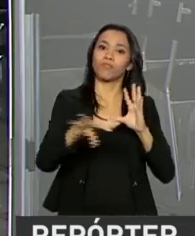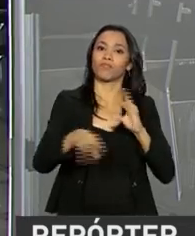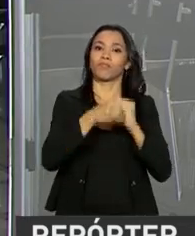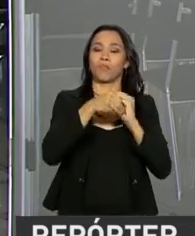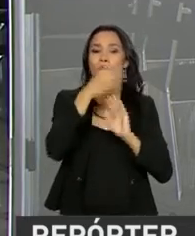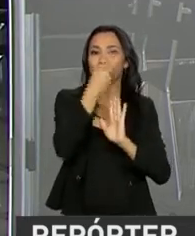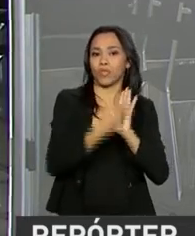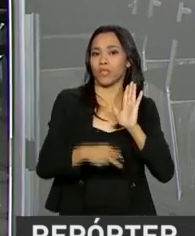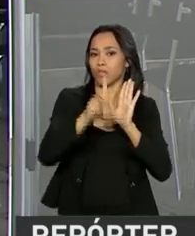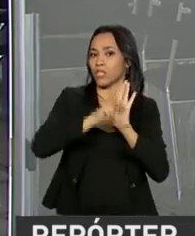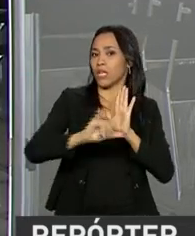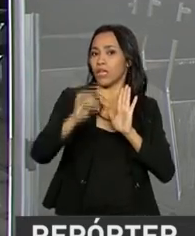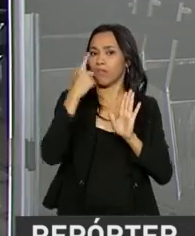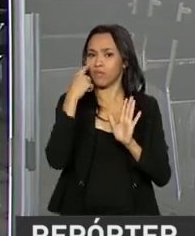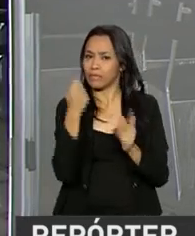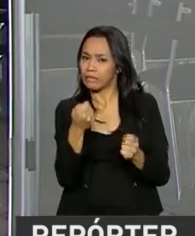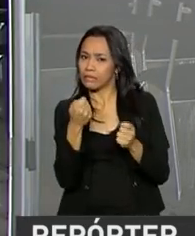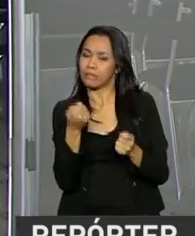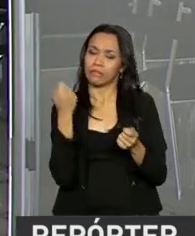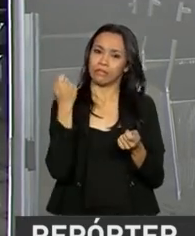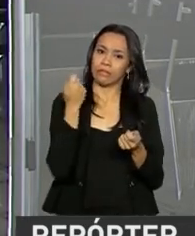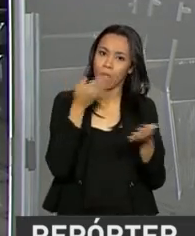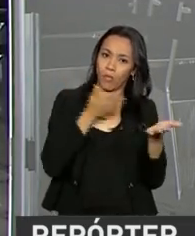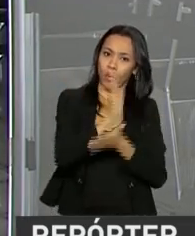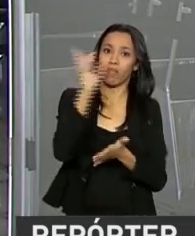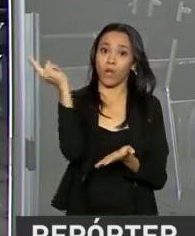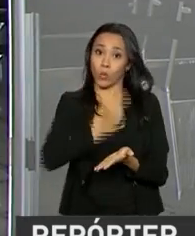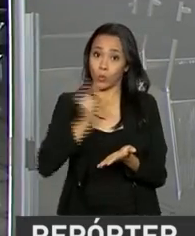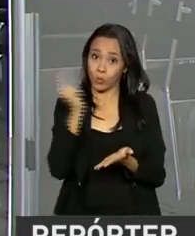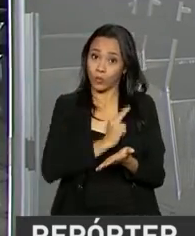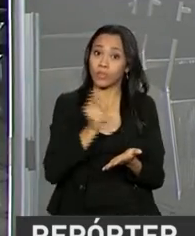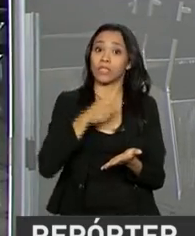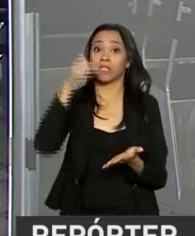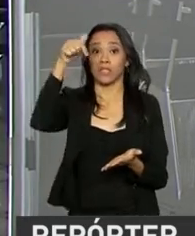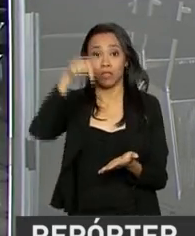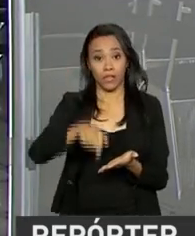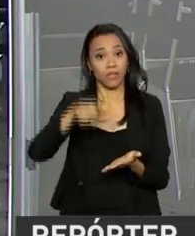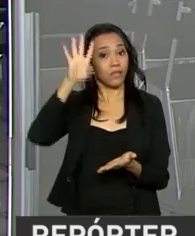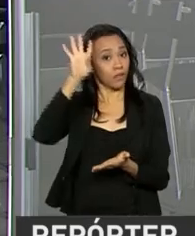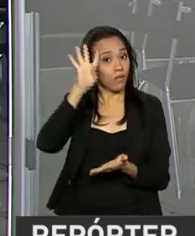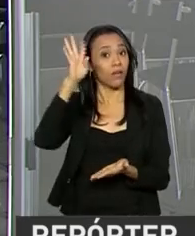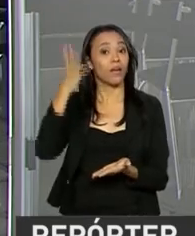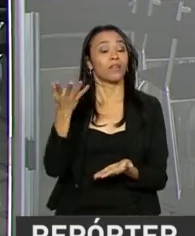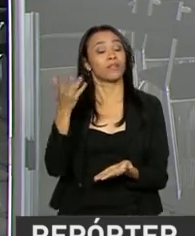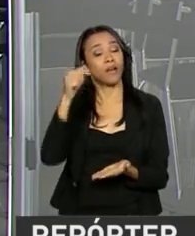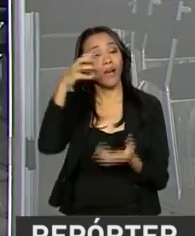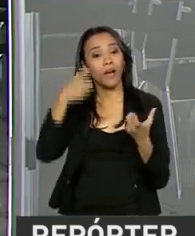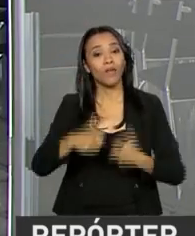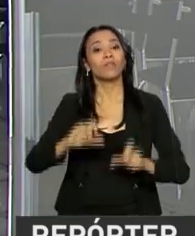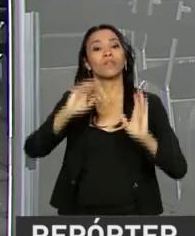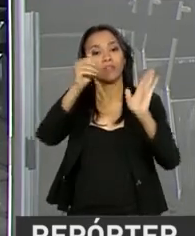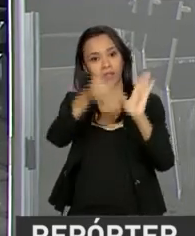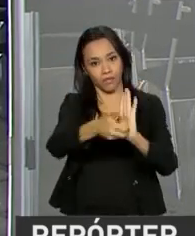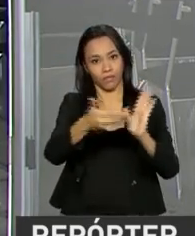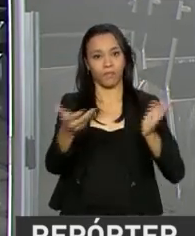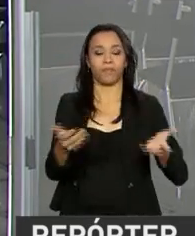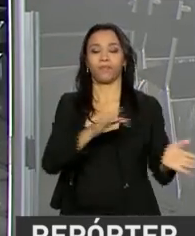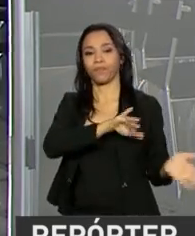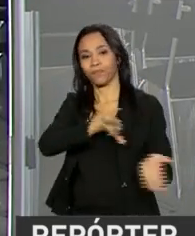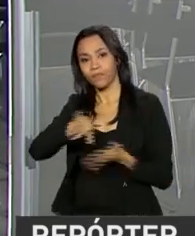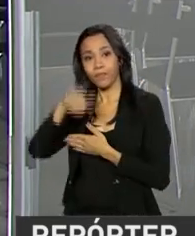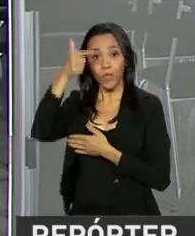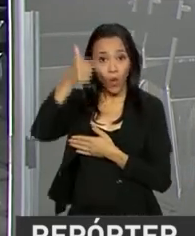deputados vão tentar aprovar esse requerimento de urgência nesta quarta feira na câmara dos deputados em relação